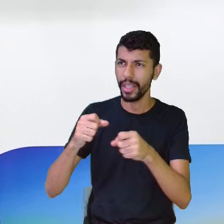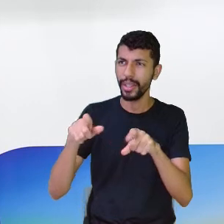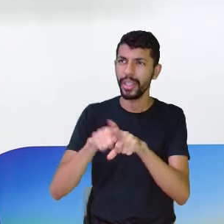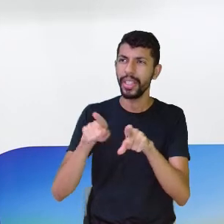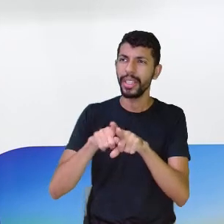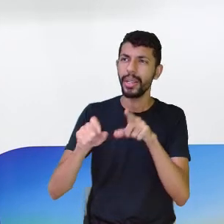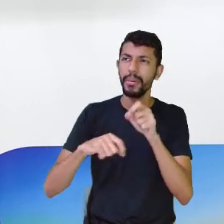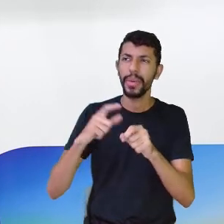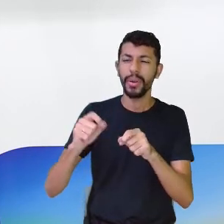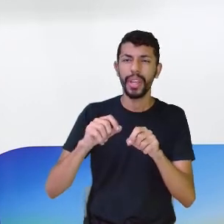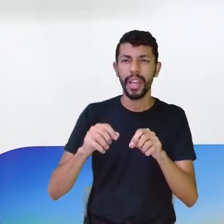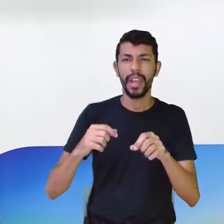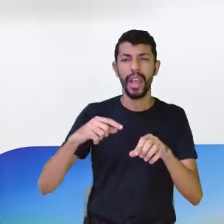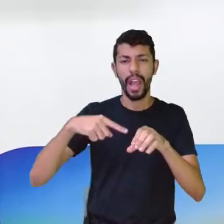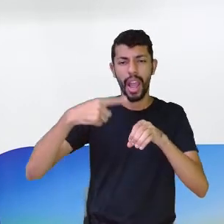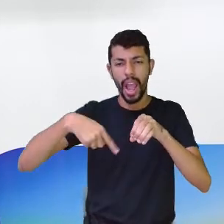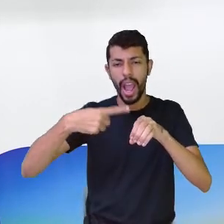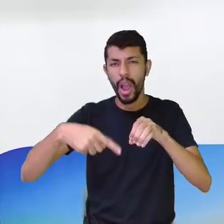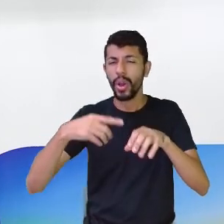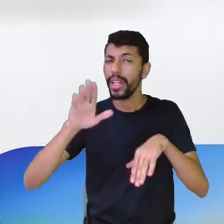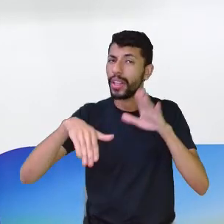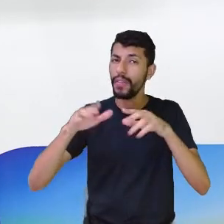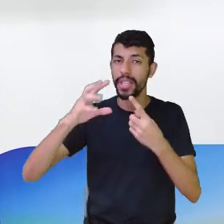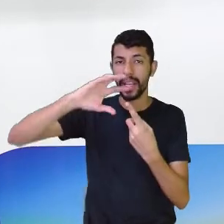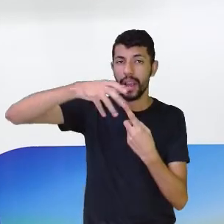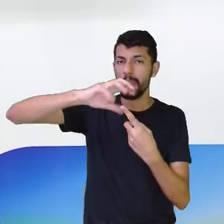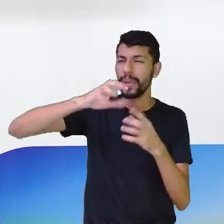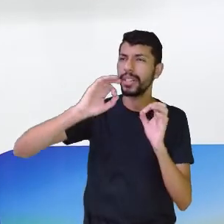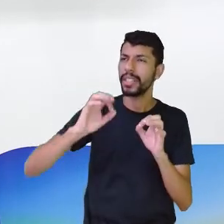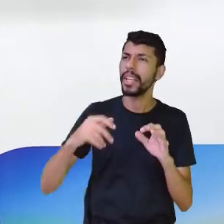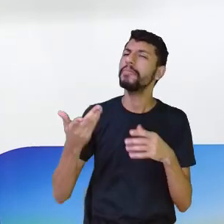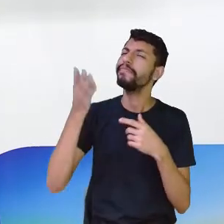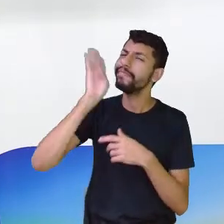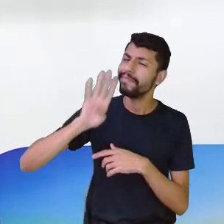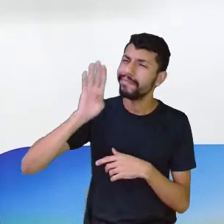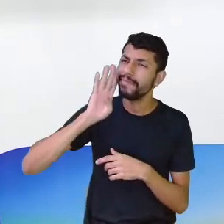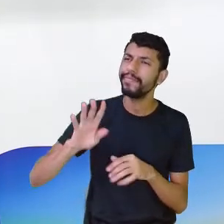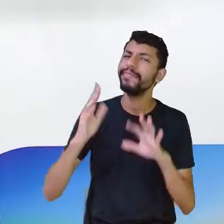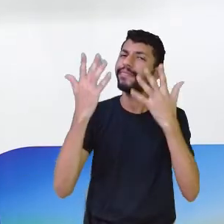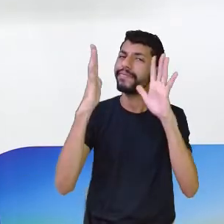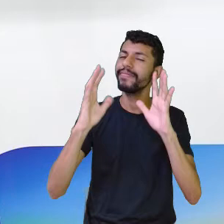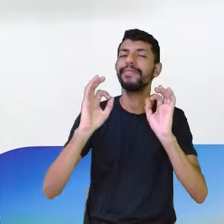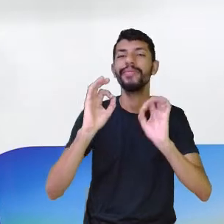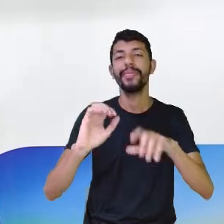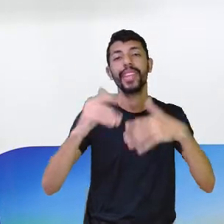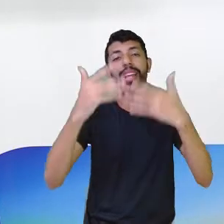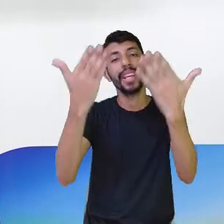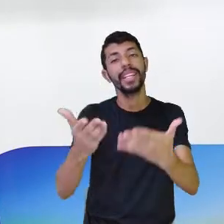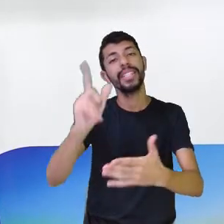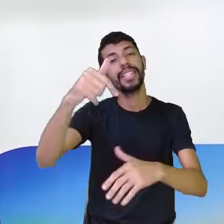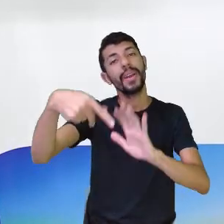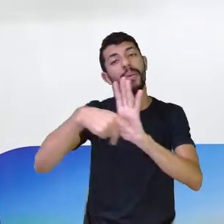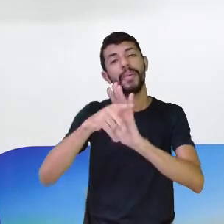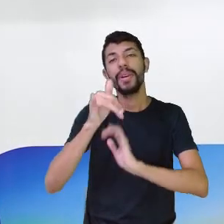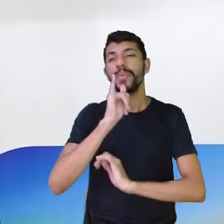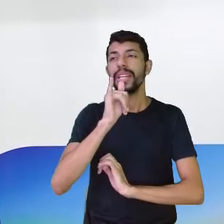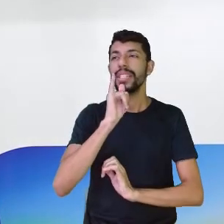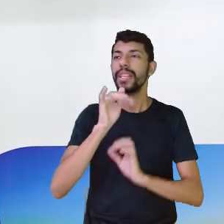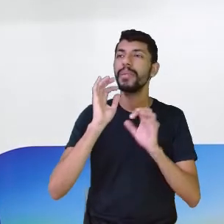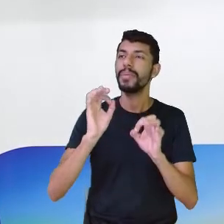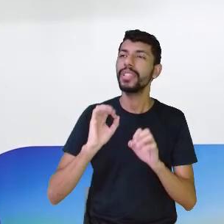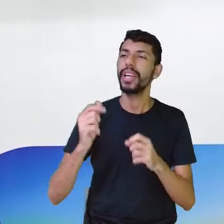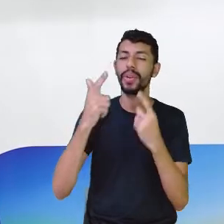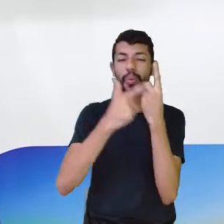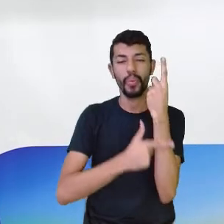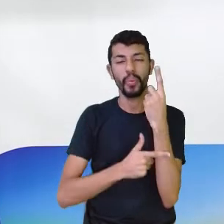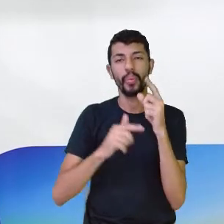deve ter usado as próprias tampas de outras garrafas, né? Legal, muito bom. É isso. Esse é um exemplo que nós temos de